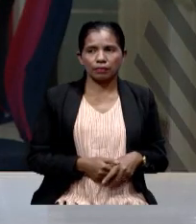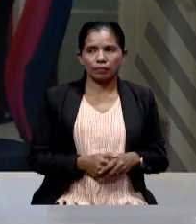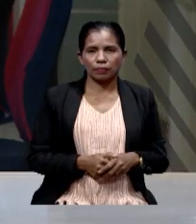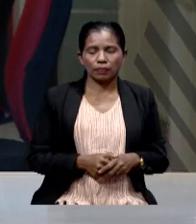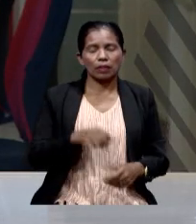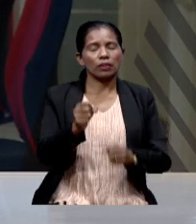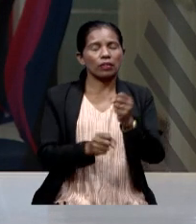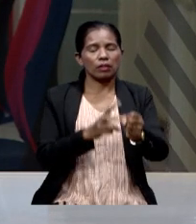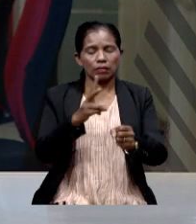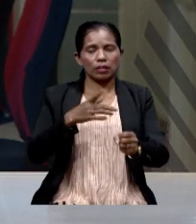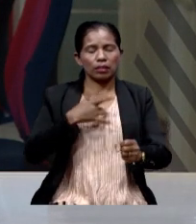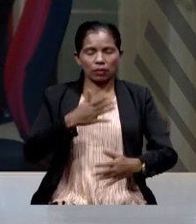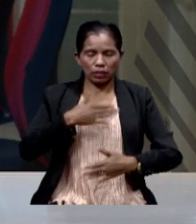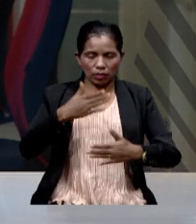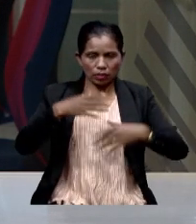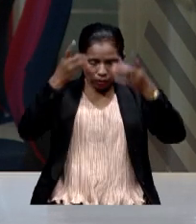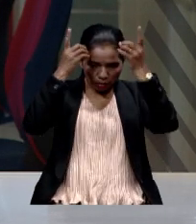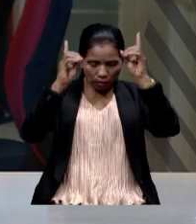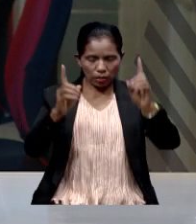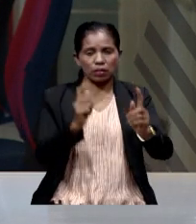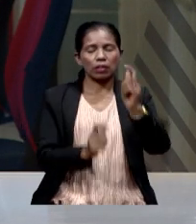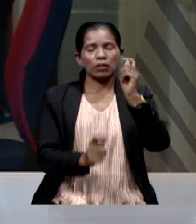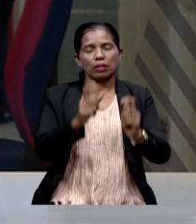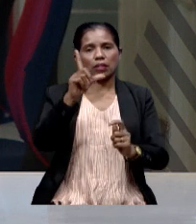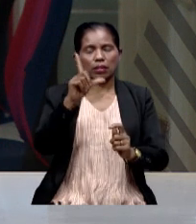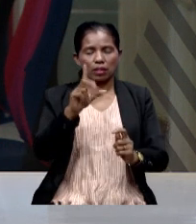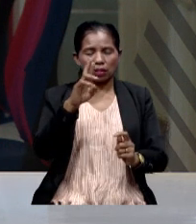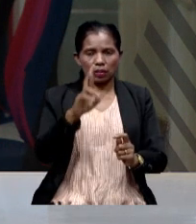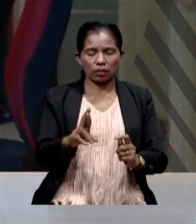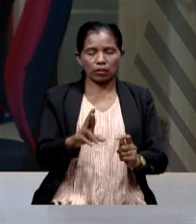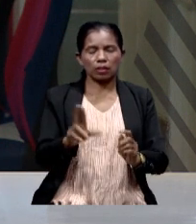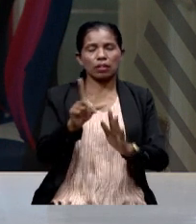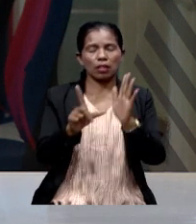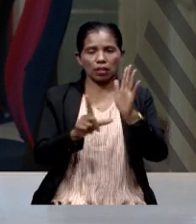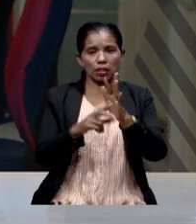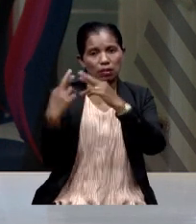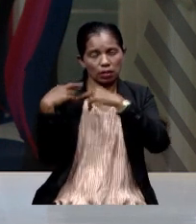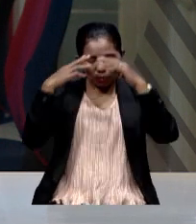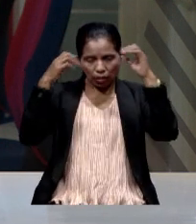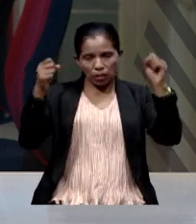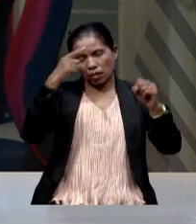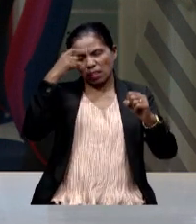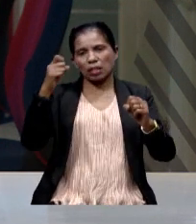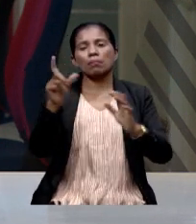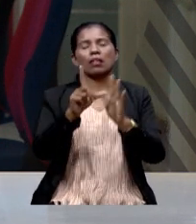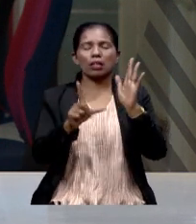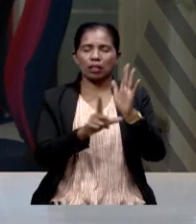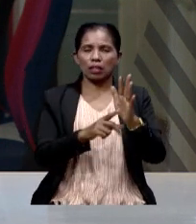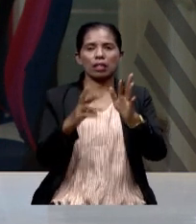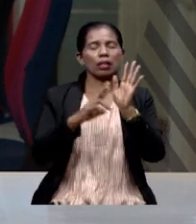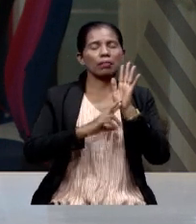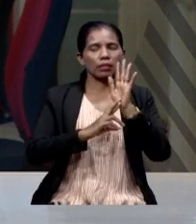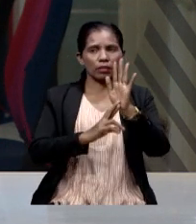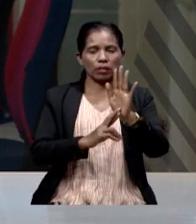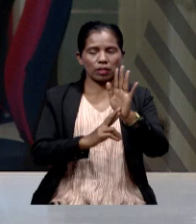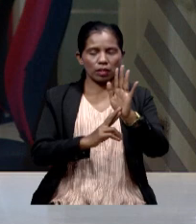Sociedade civil aprecia a decisão do Tribunal Recurso com a lei responsabilidade do Presidente da República, também lei, né? Representa